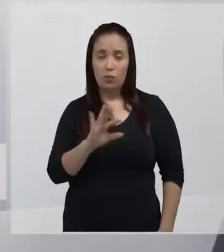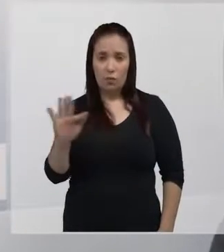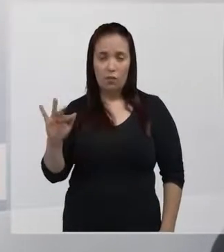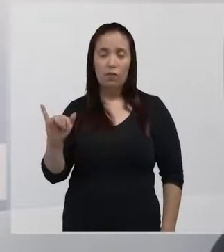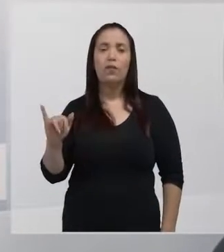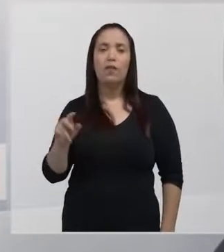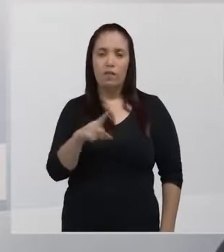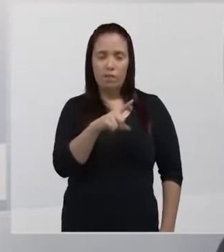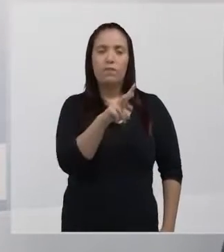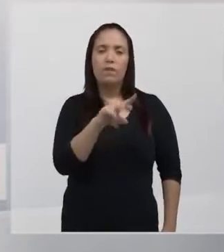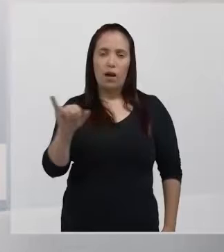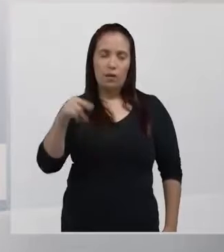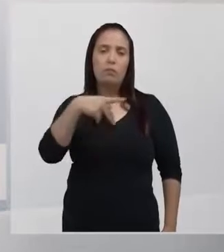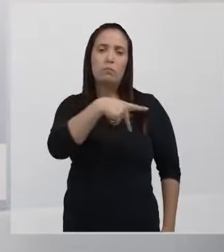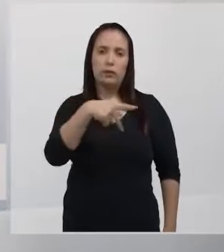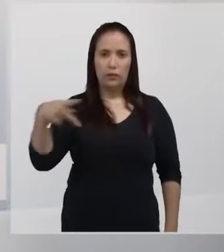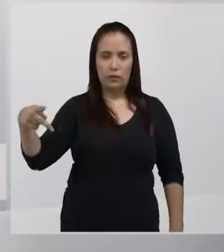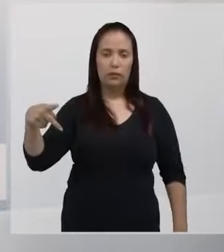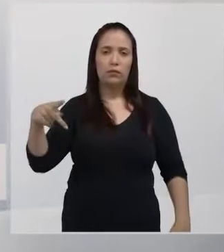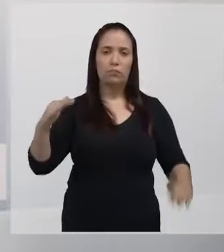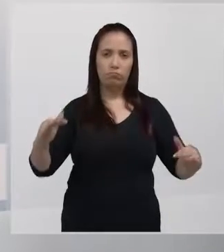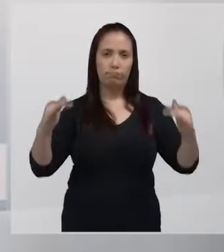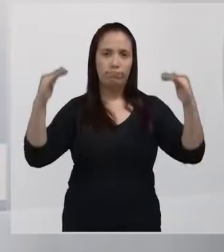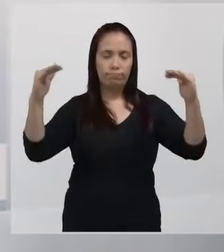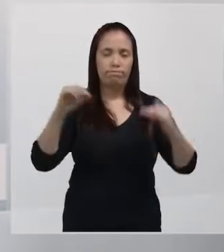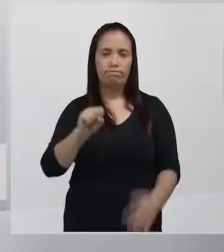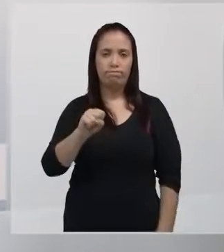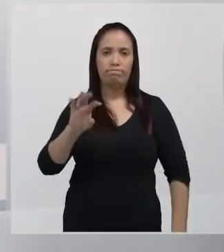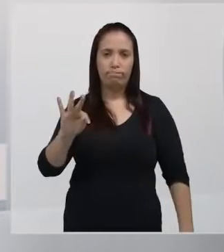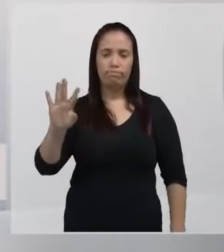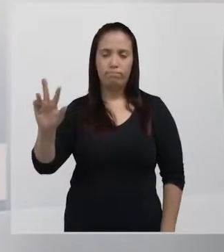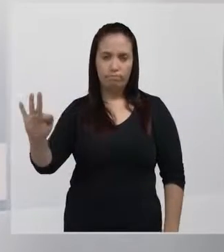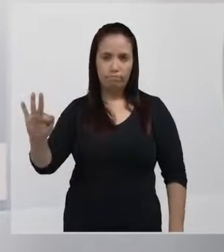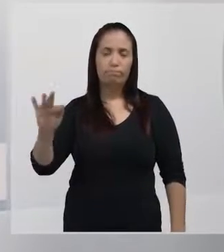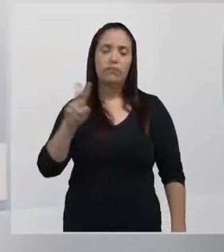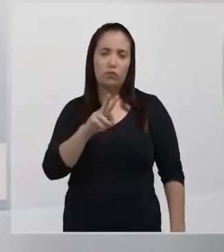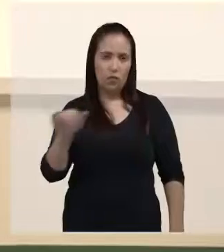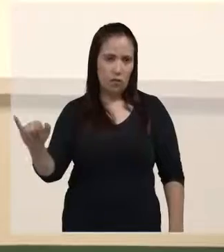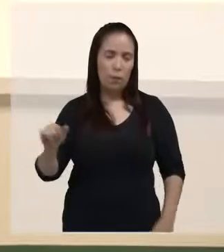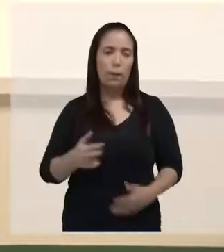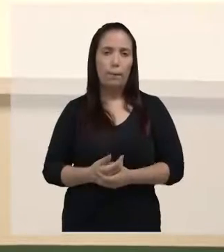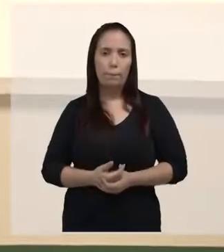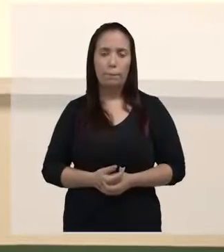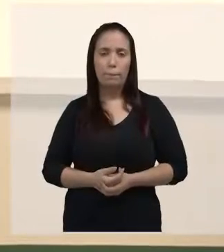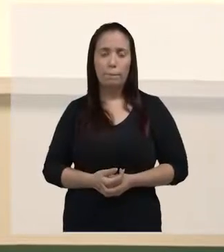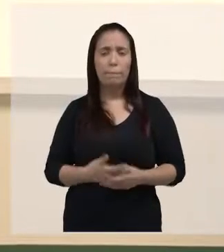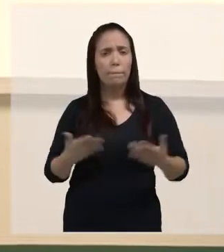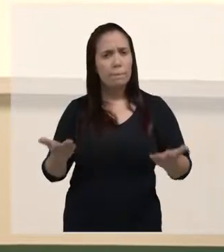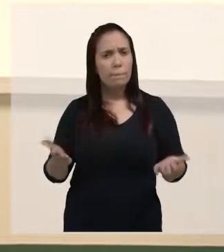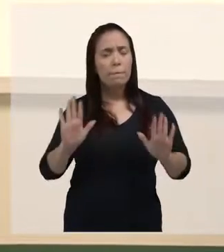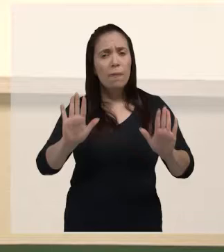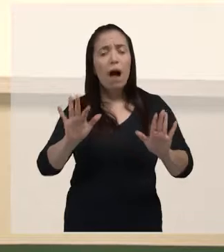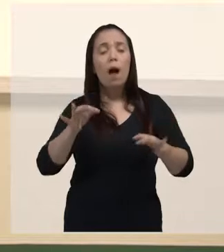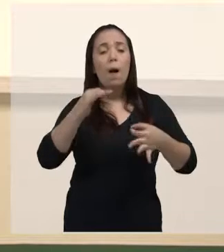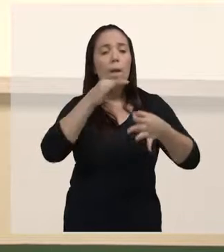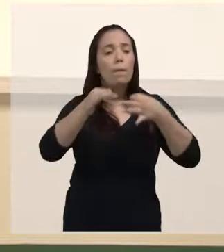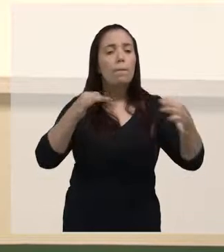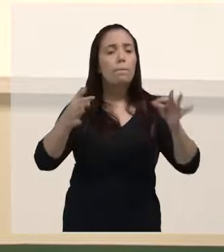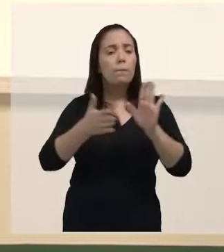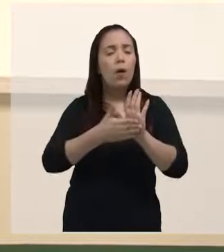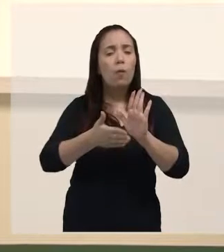do Supremo Tribunal Federal. Ainda tem esse detalhe. Luiz, agora, cara, quem propõe mudança